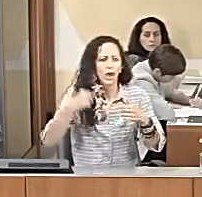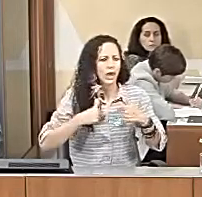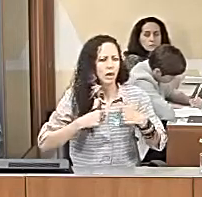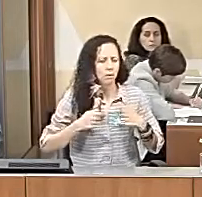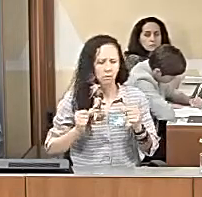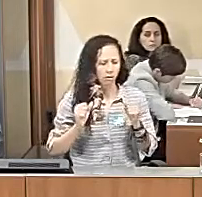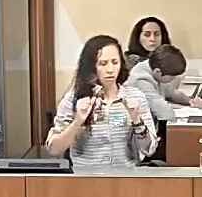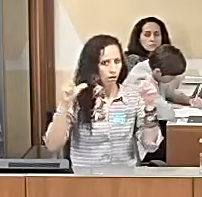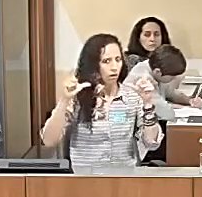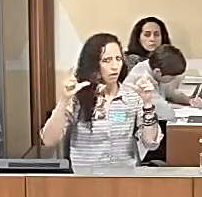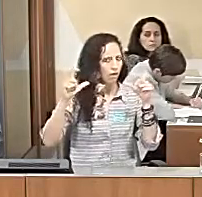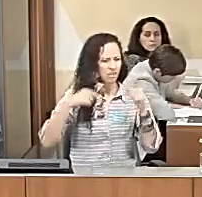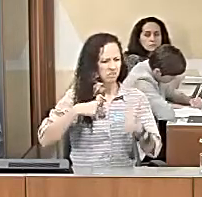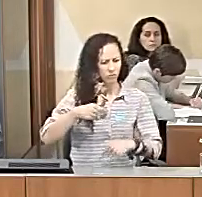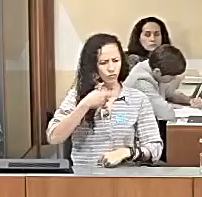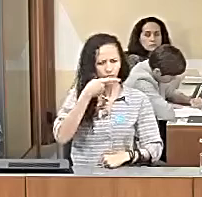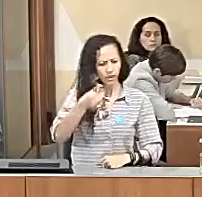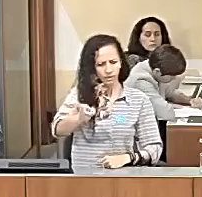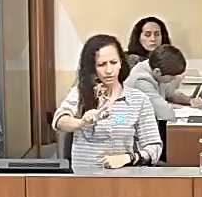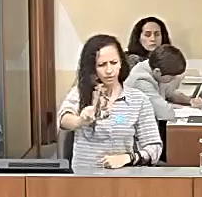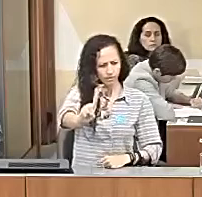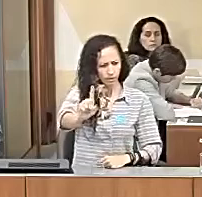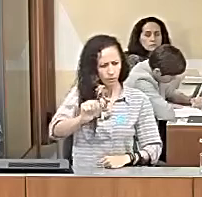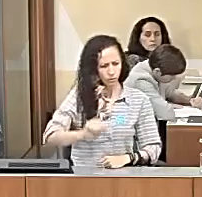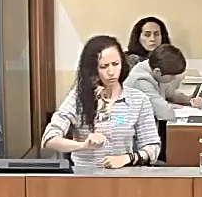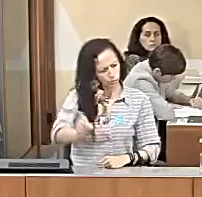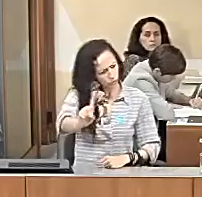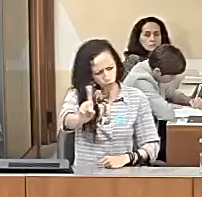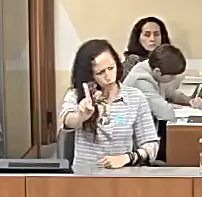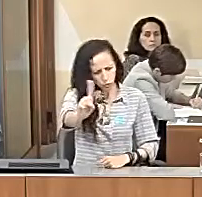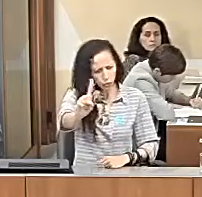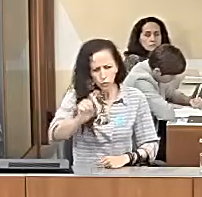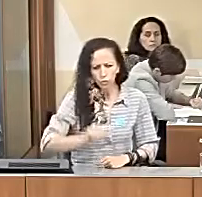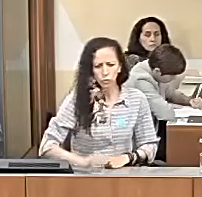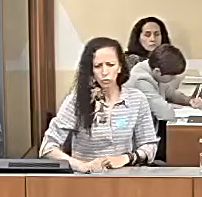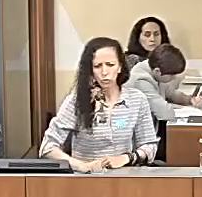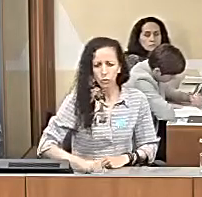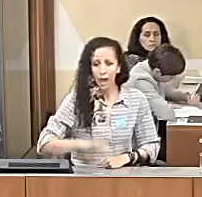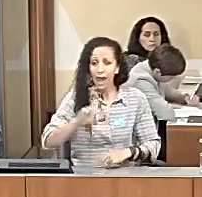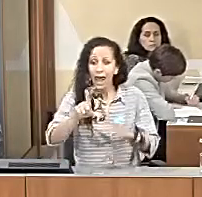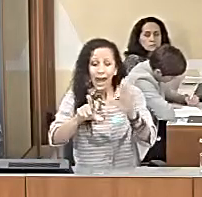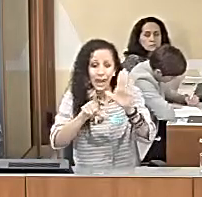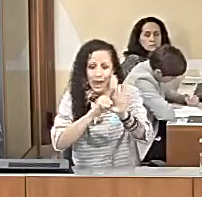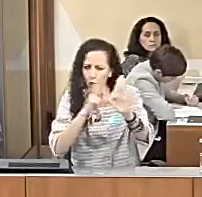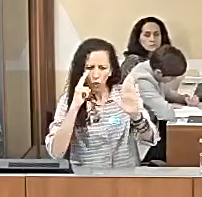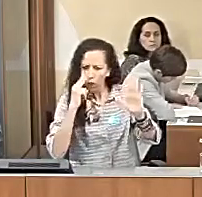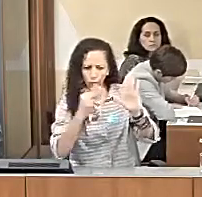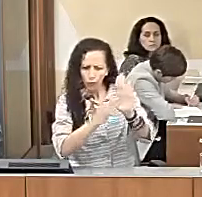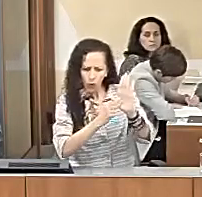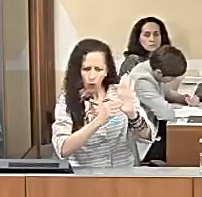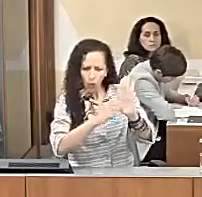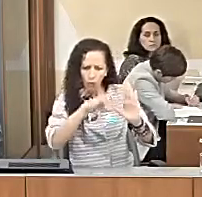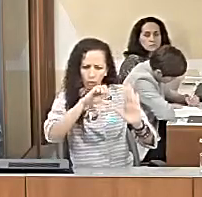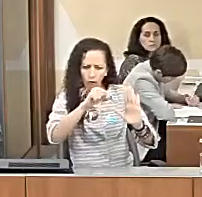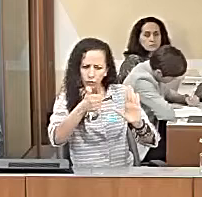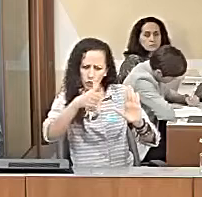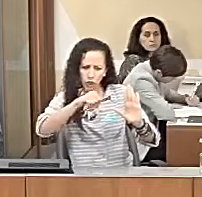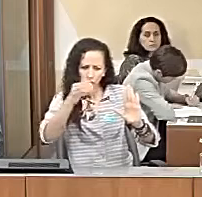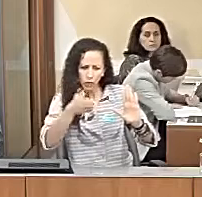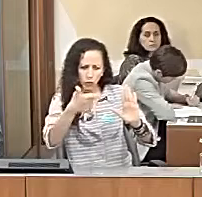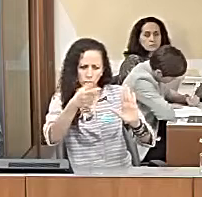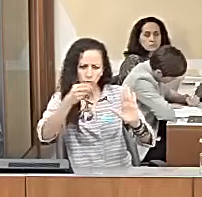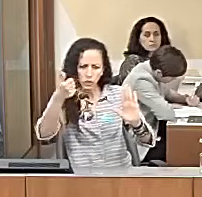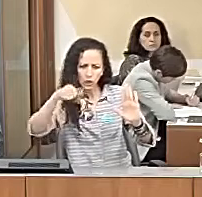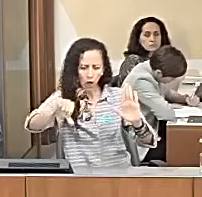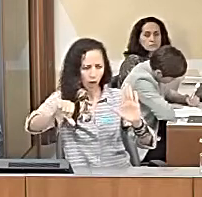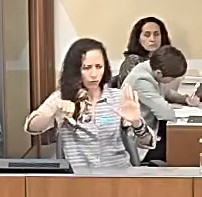inclusiva, quando pensa na possibilidade, não, os surdos podem frequentar a mesma sala de aula junto com os ouvintes,